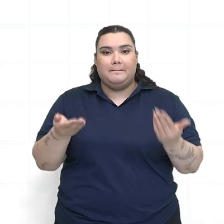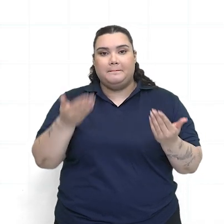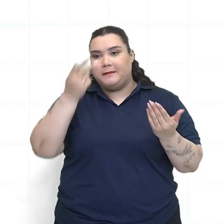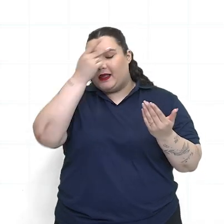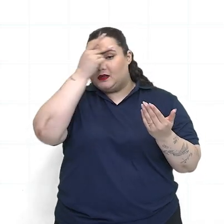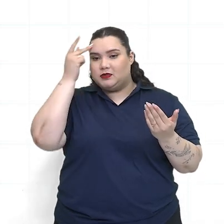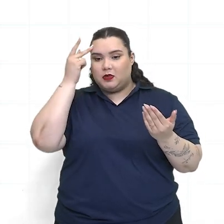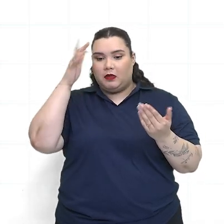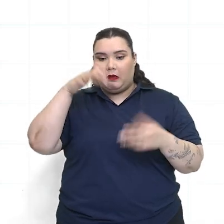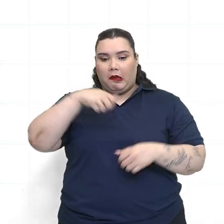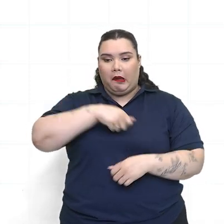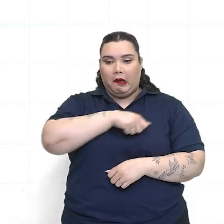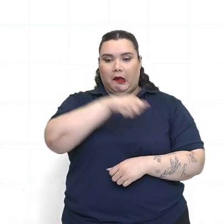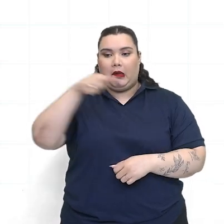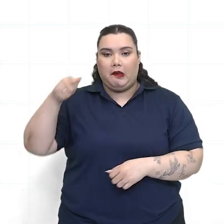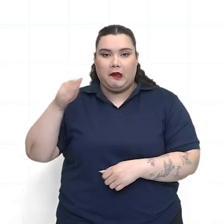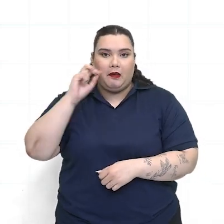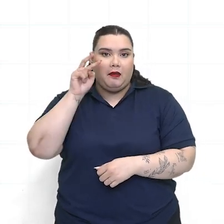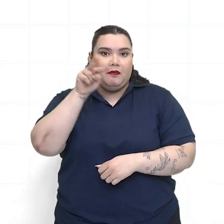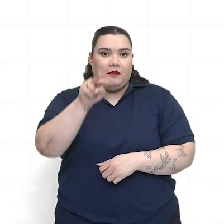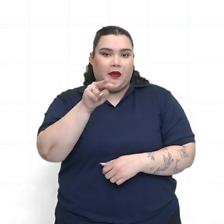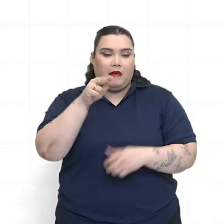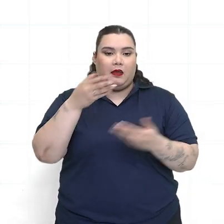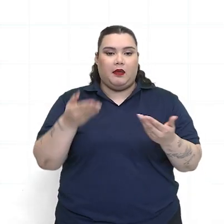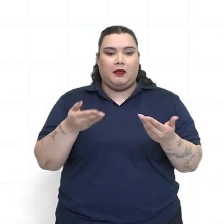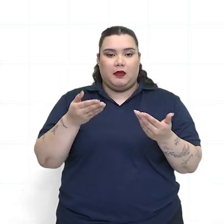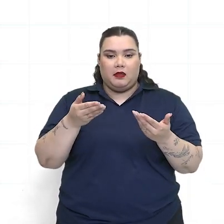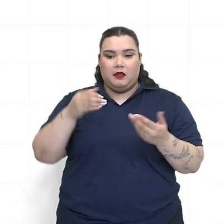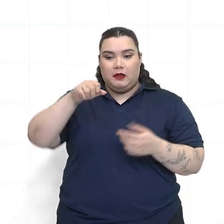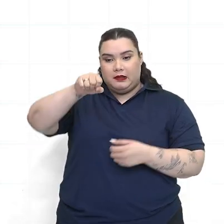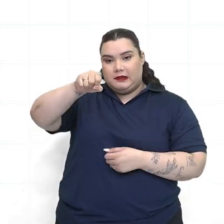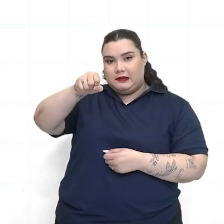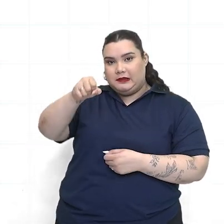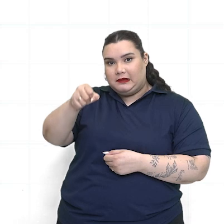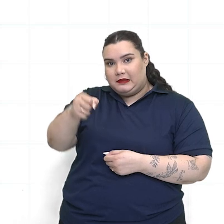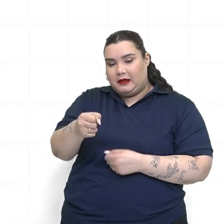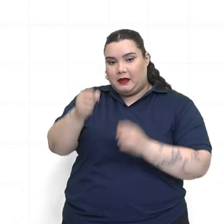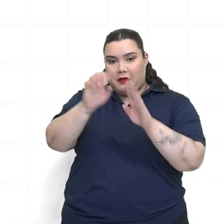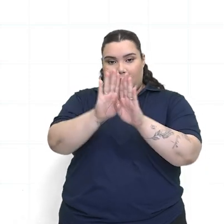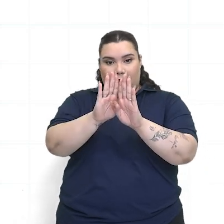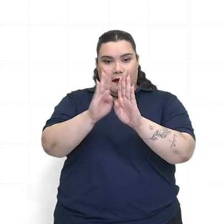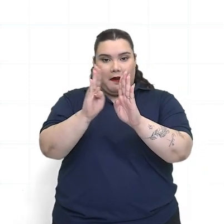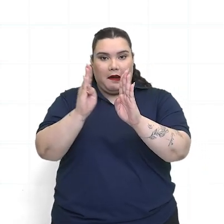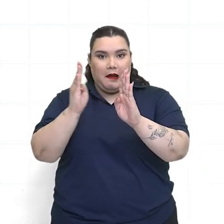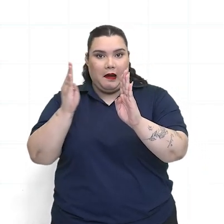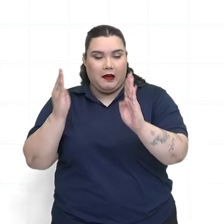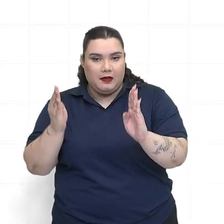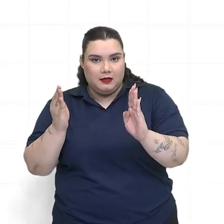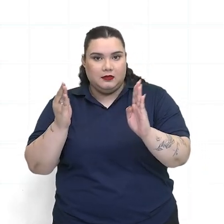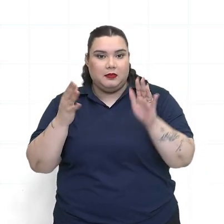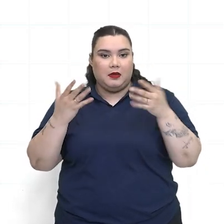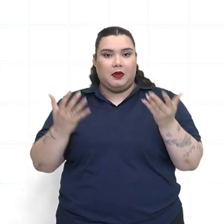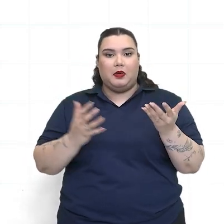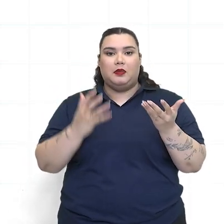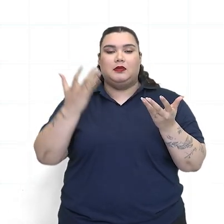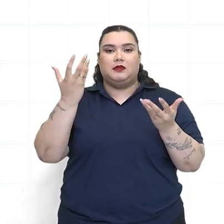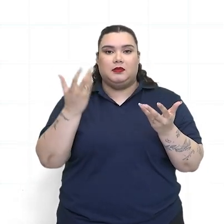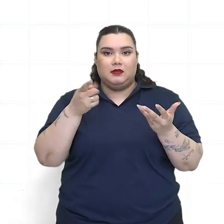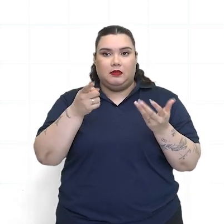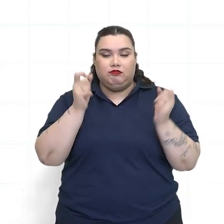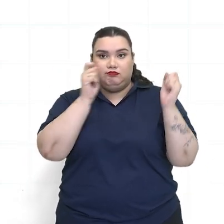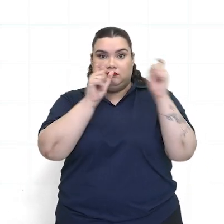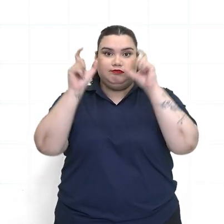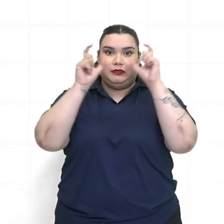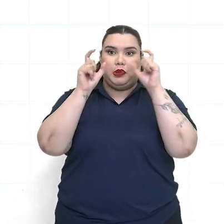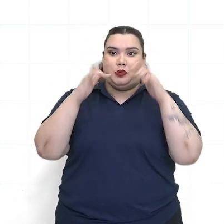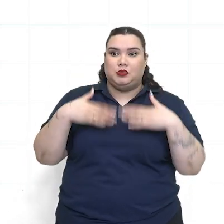de repente, alguém entra, né? Vai mexendo na maçaneta da porta, aí o que acontece? Você